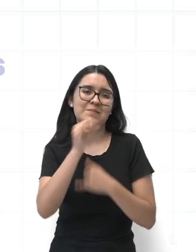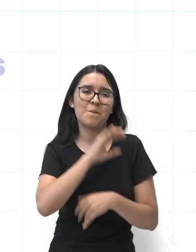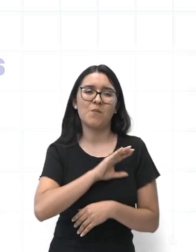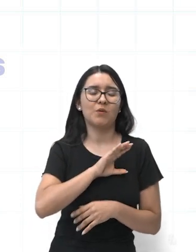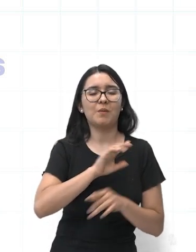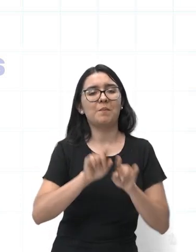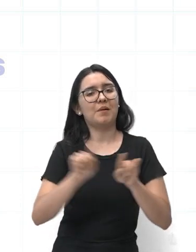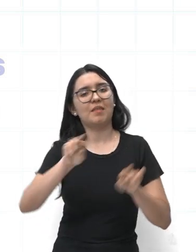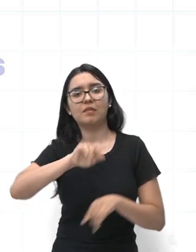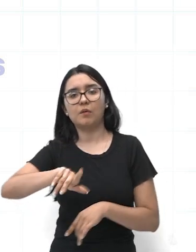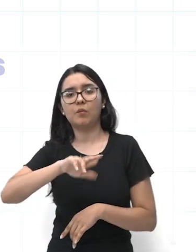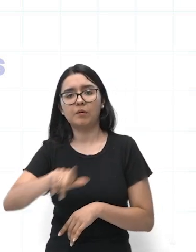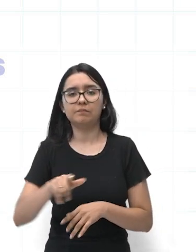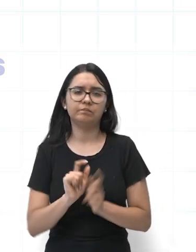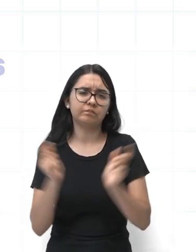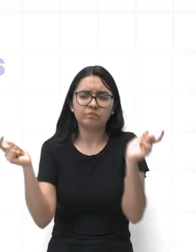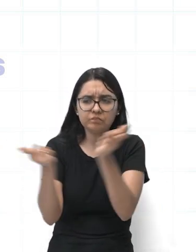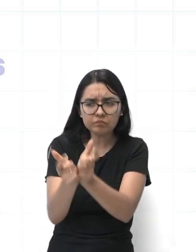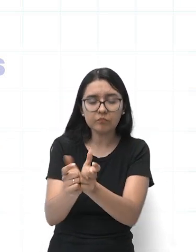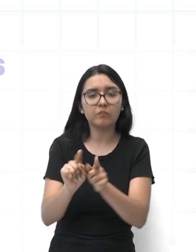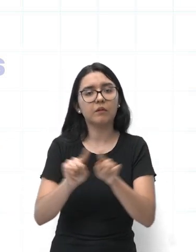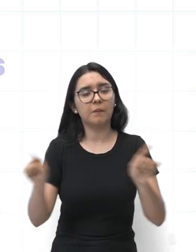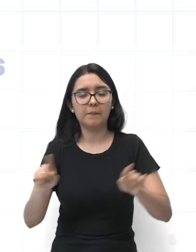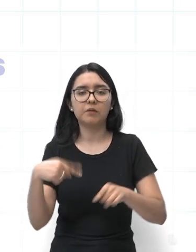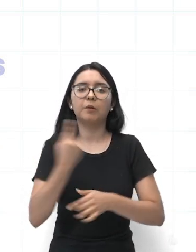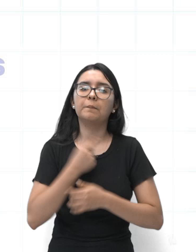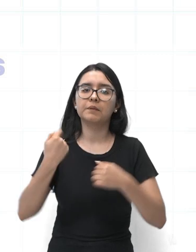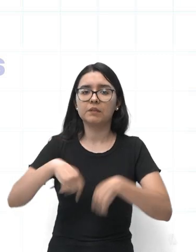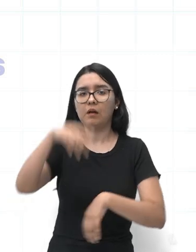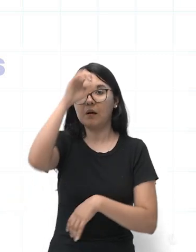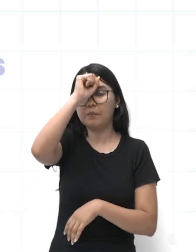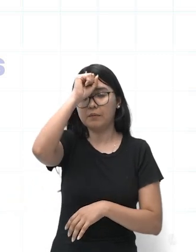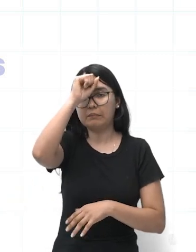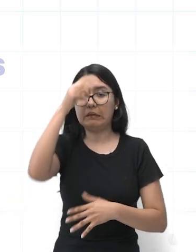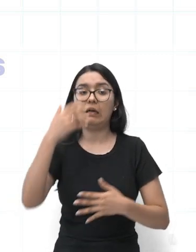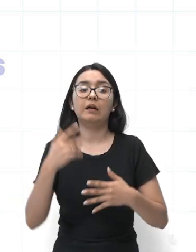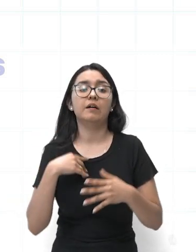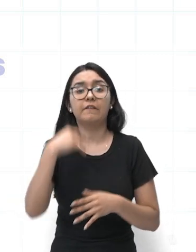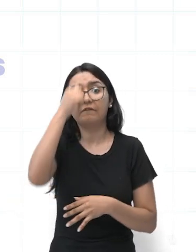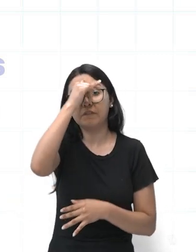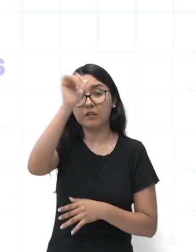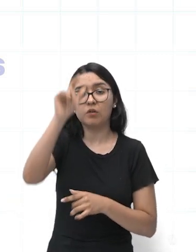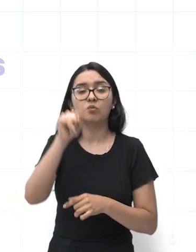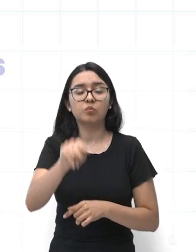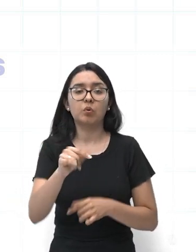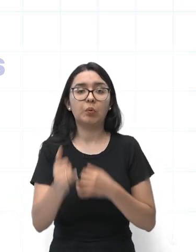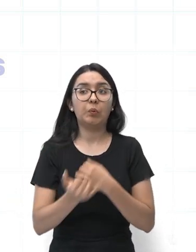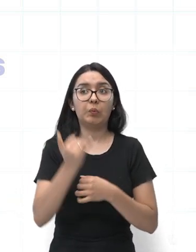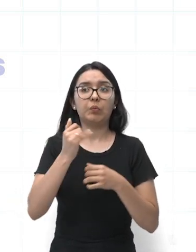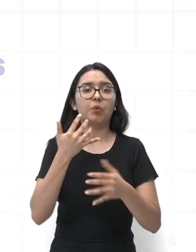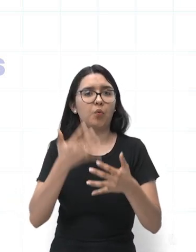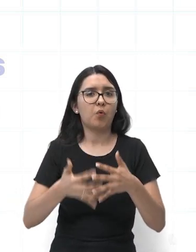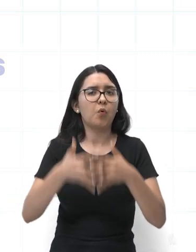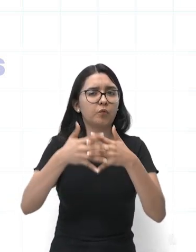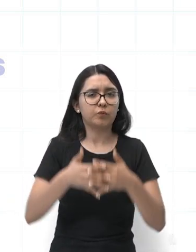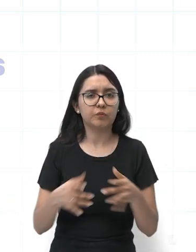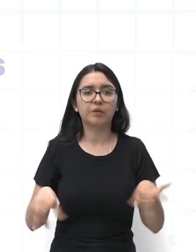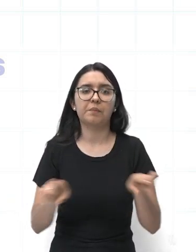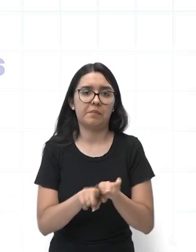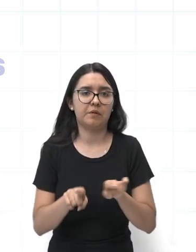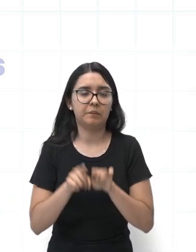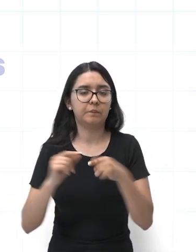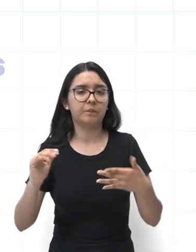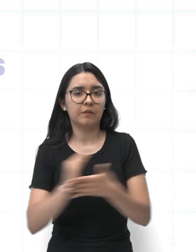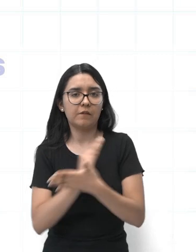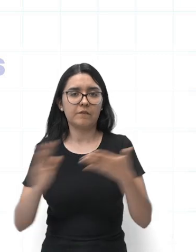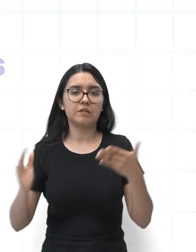bem limitados, são poucos, mas vale a pena aprender para que você não se atrapalhe e se confunda, tá bom? E geralmente